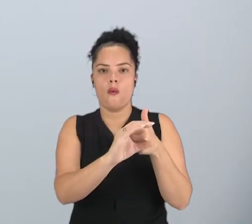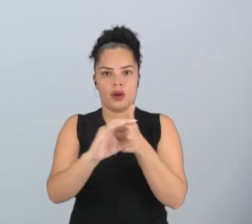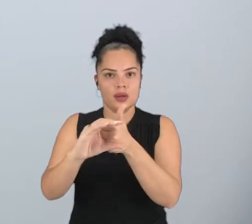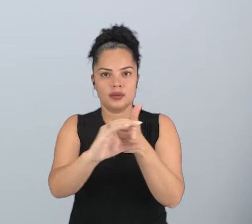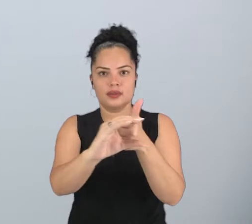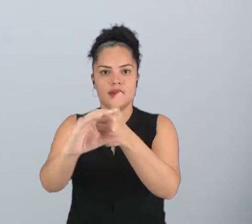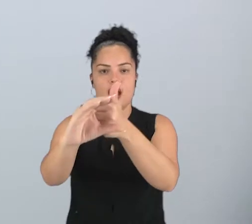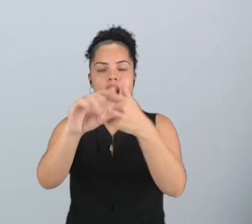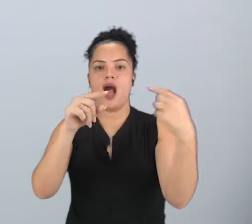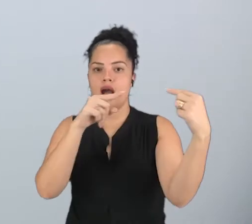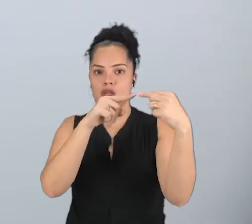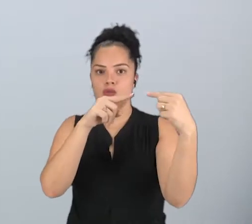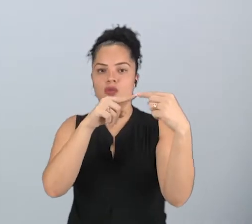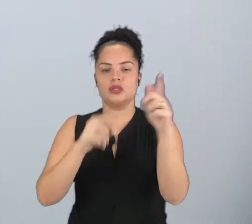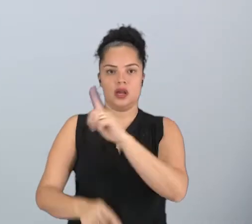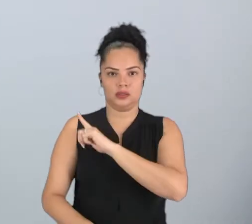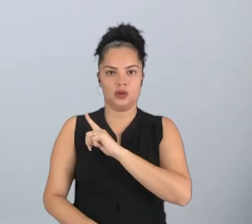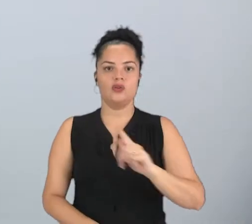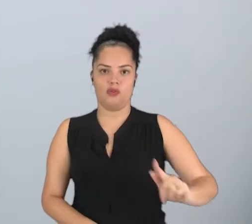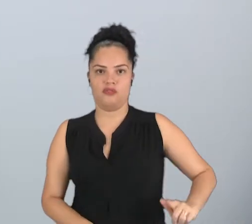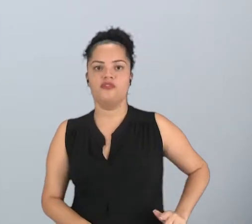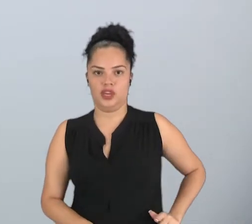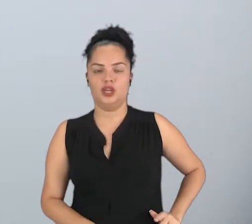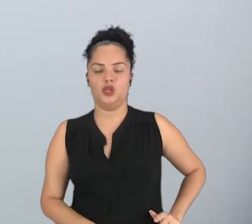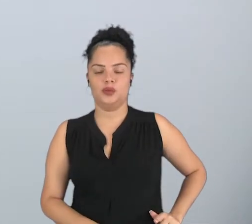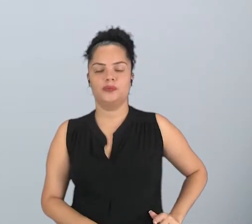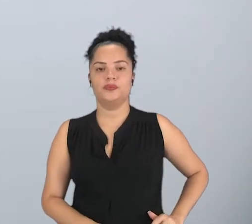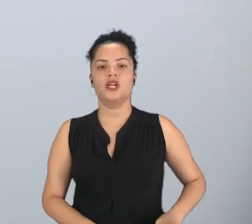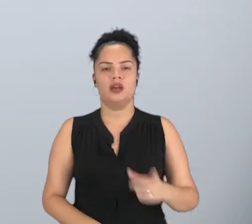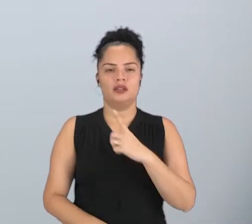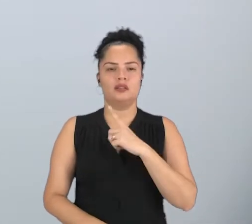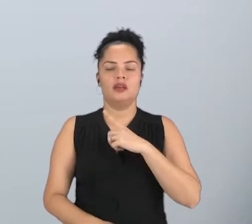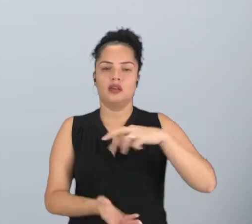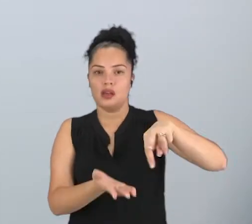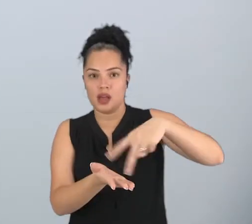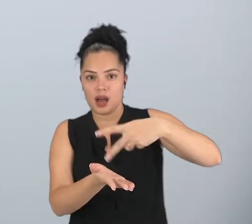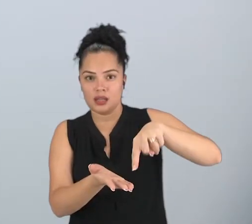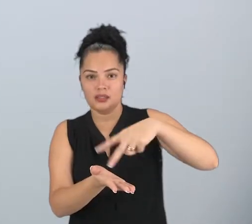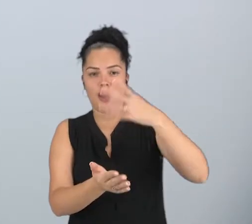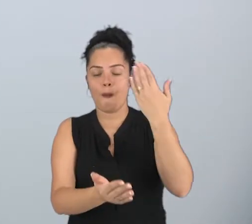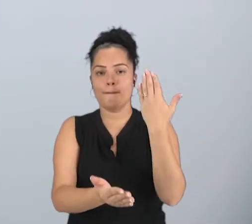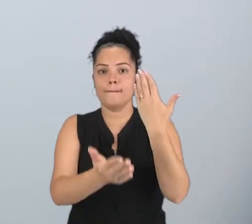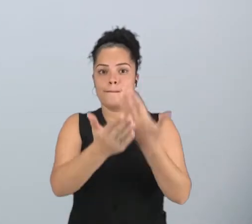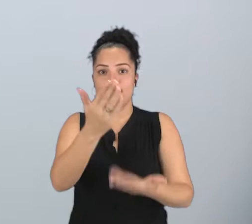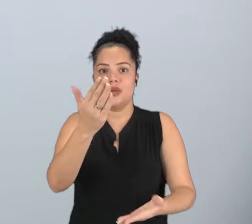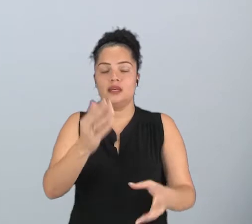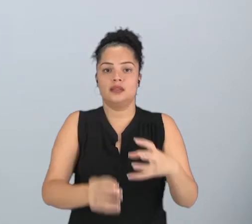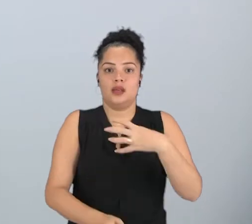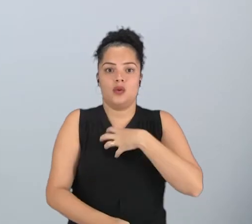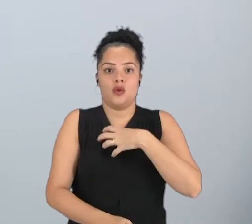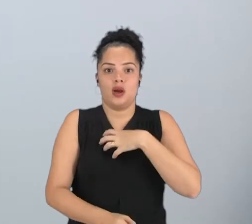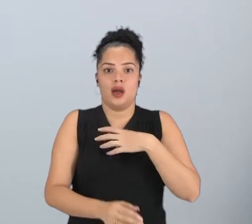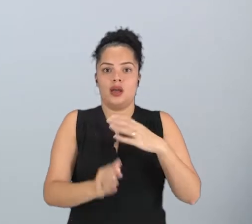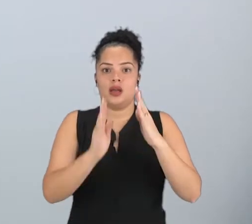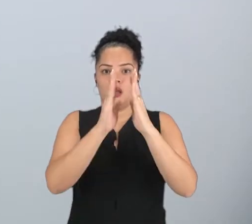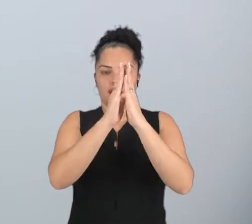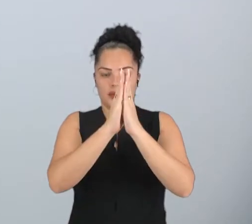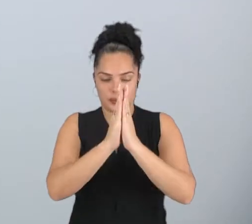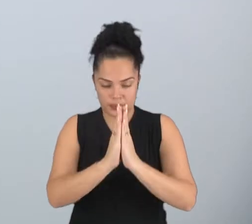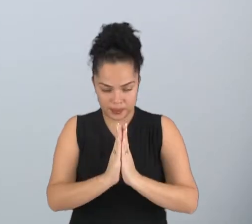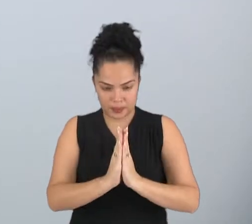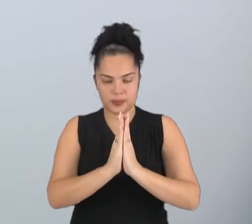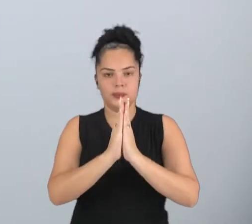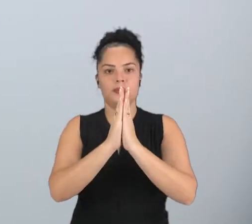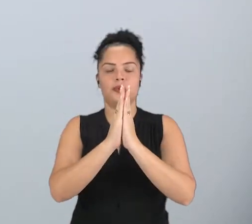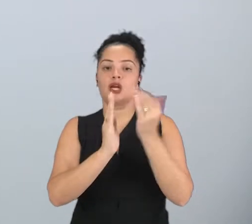período medieval, que é o período do cristianismo europeu, a dança vai perder um pouco o caráter sagrado que existia